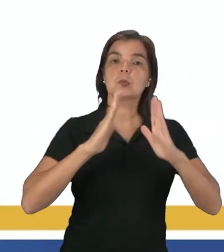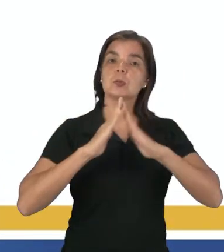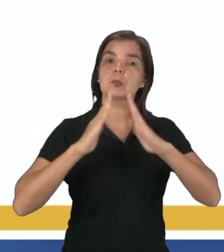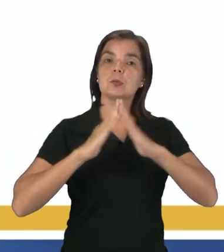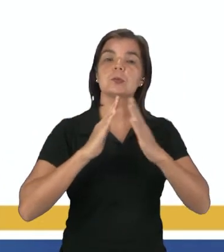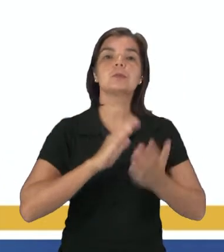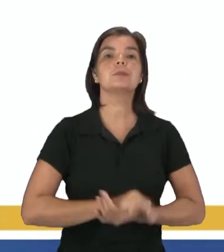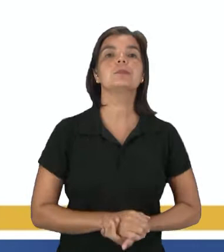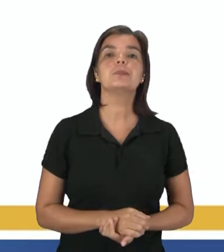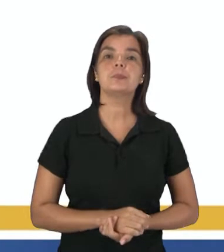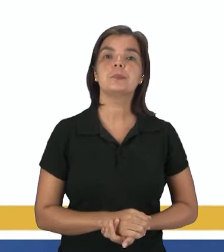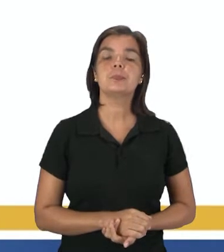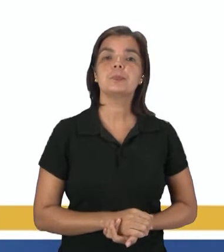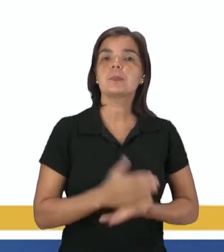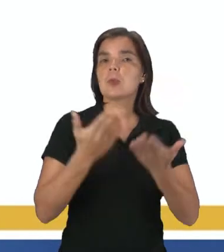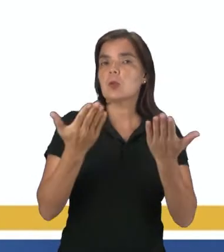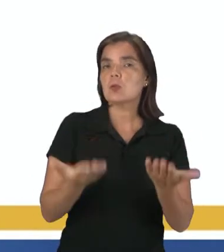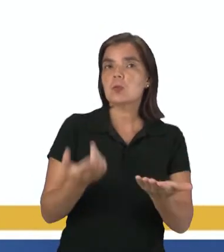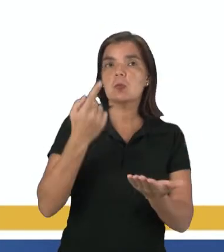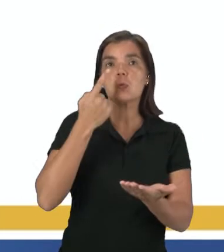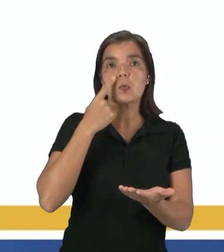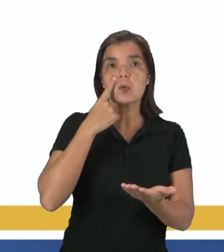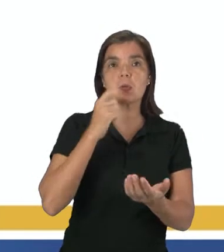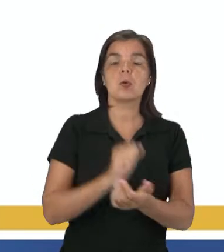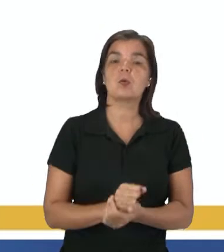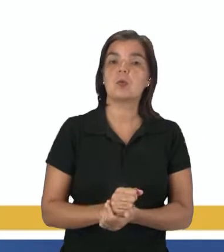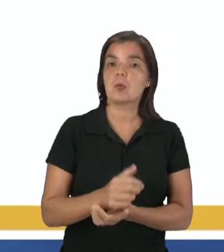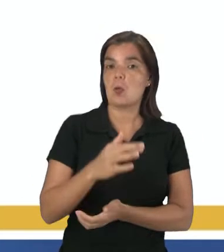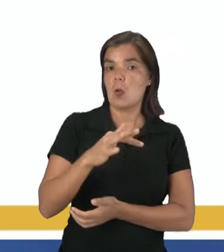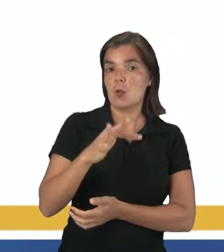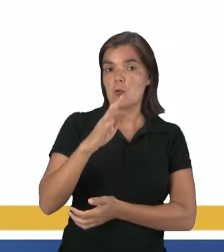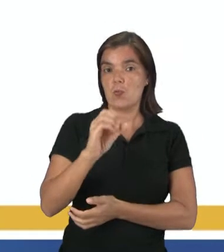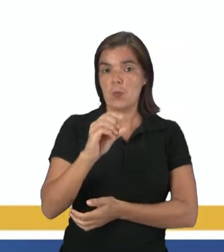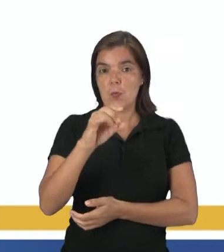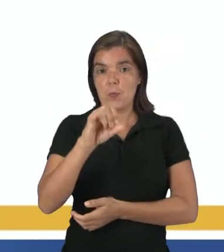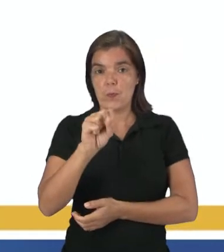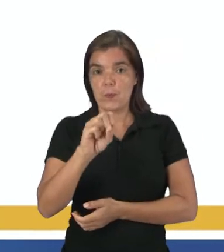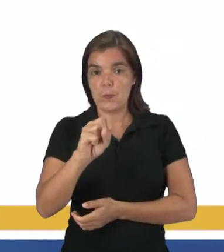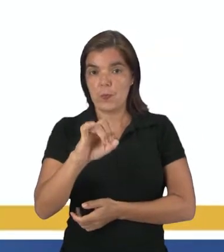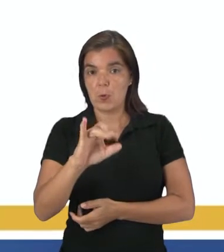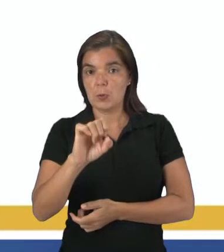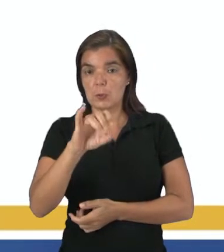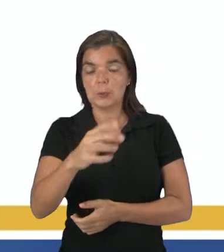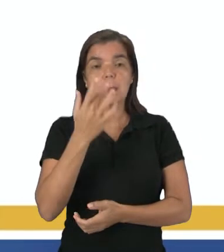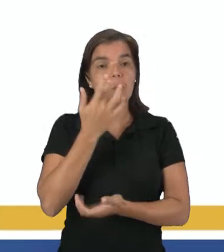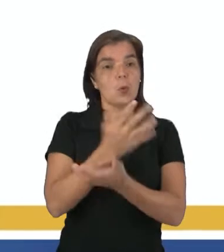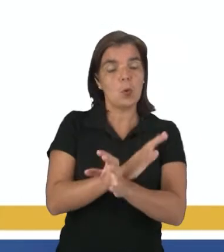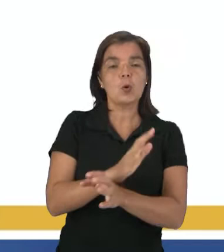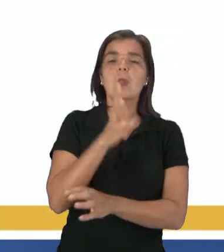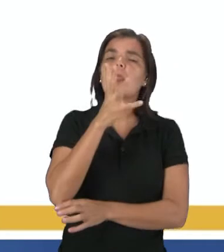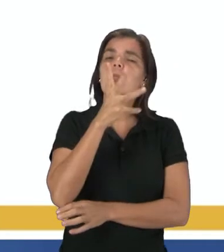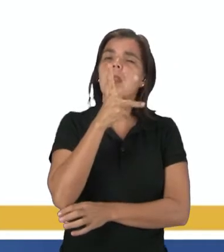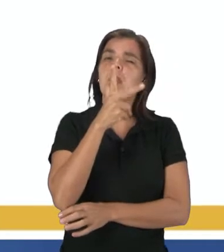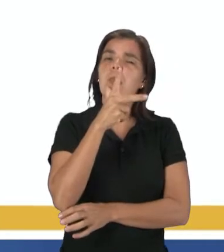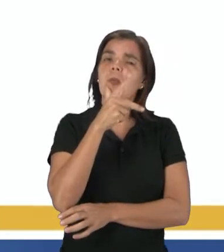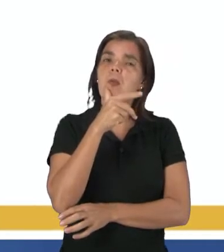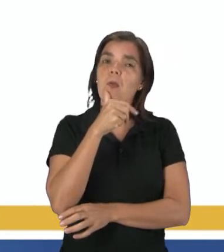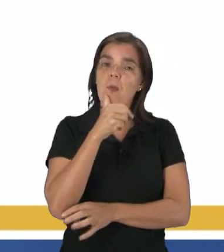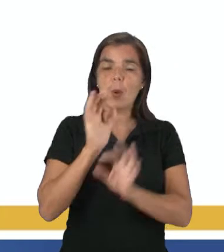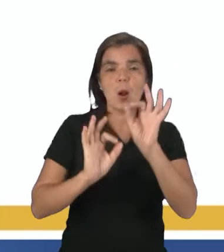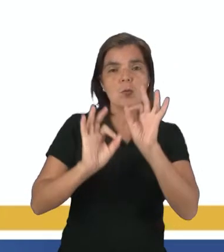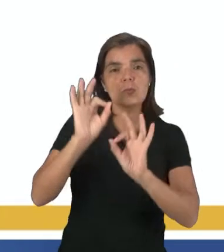casas. Já quando a gente fala de fontes fósseis, né, são as fontes que demoram milhares de anos para